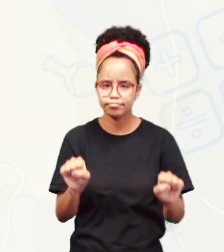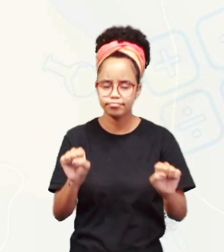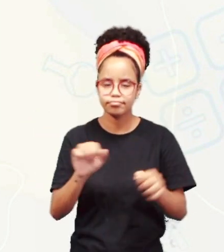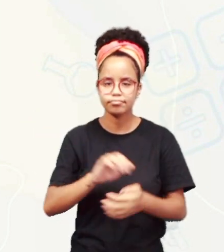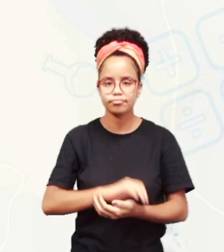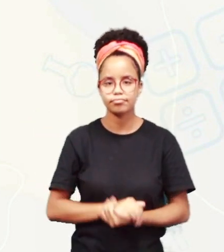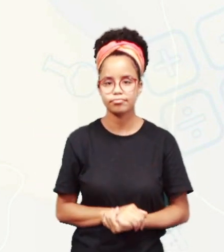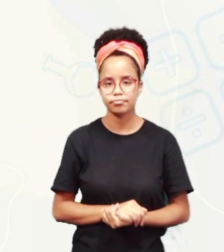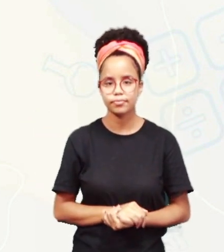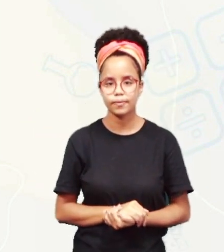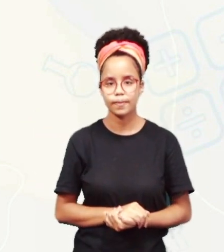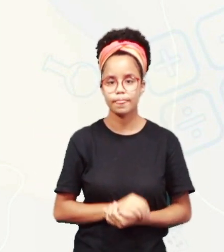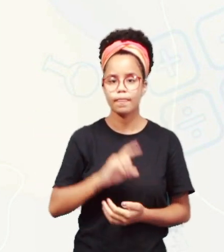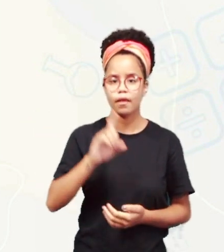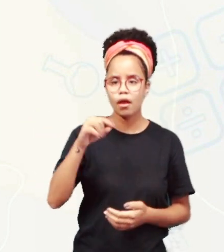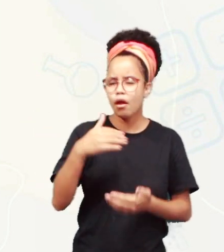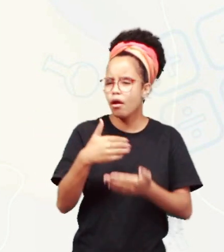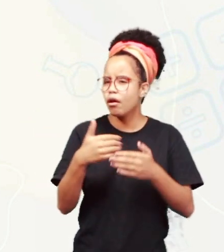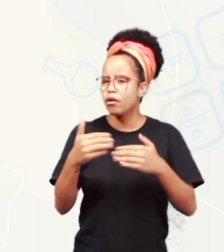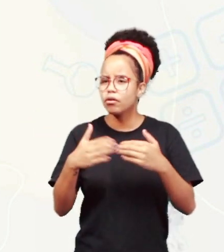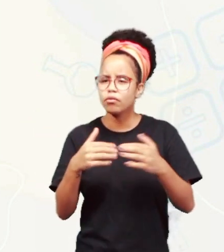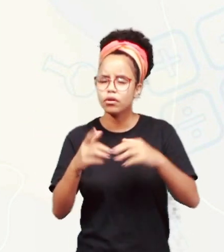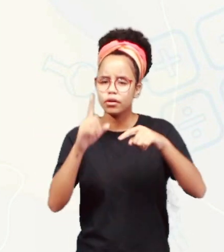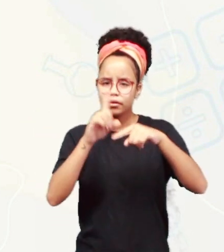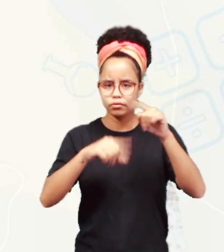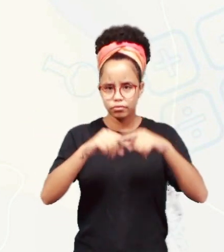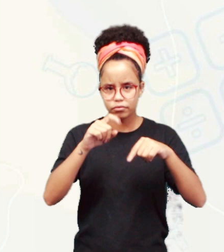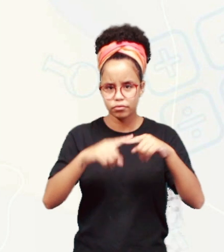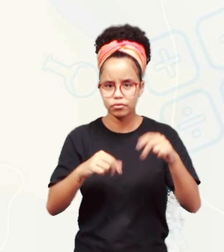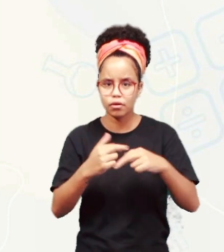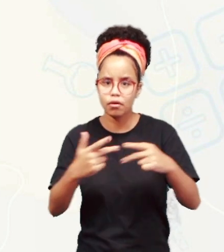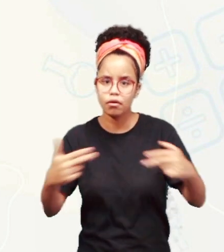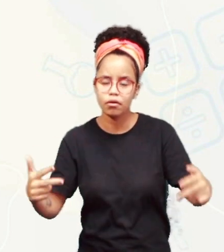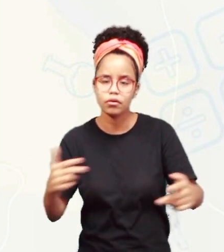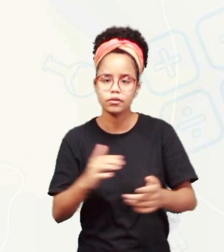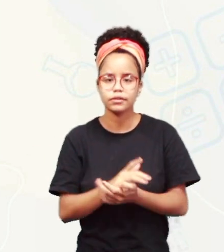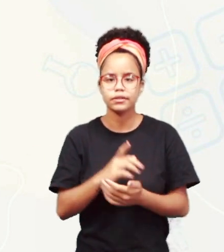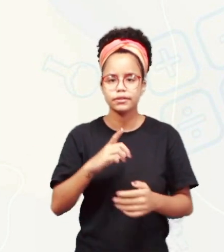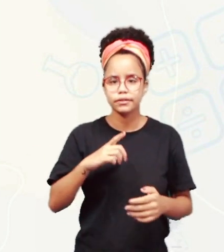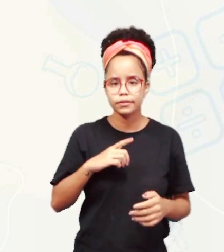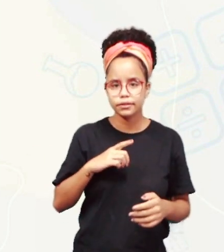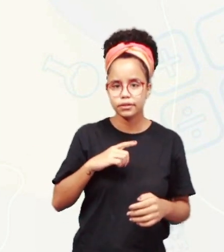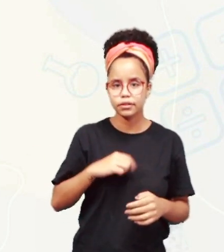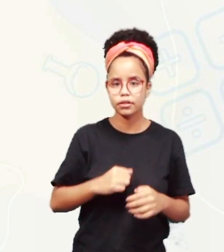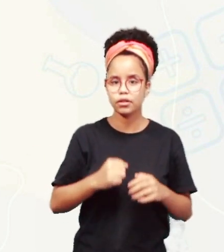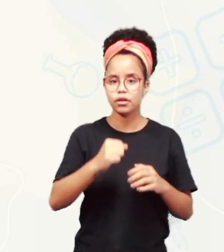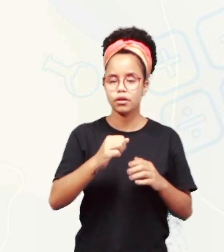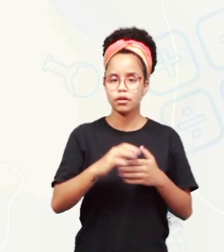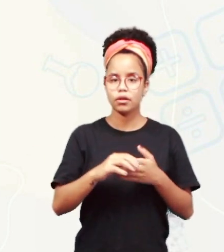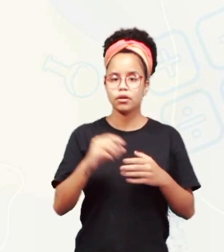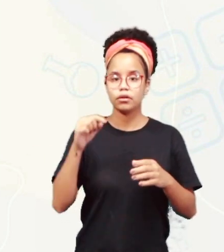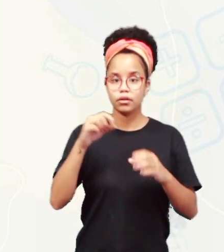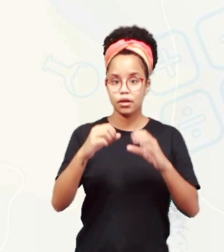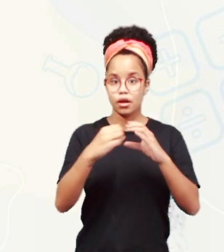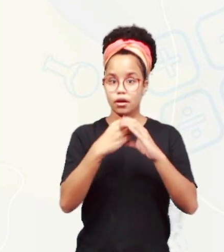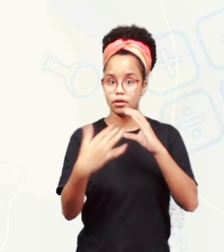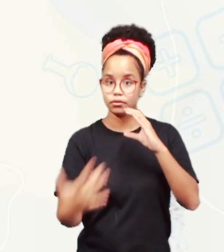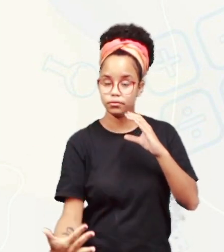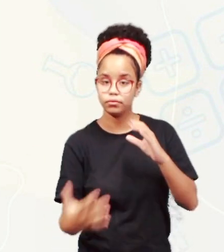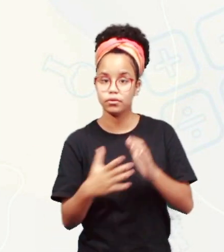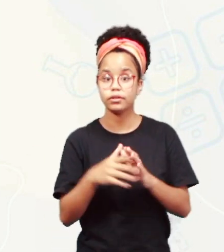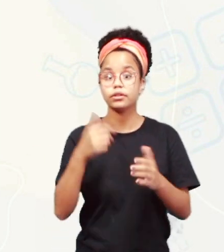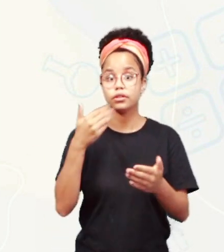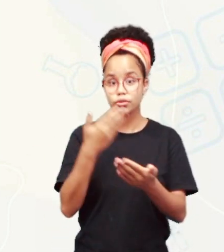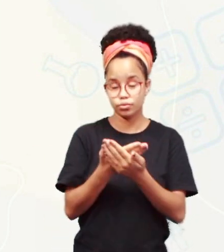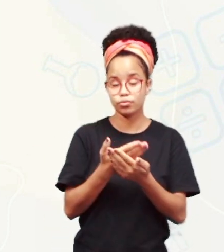sistema é qualquer objeto com características próprias que vai ser o objeto de estudo